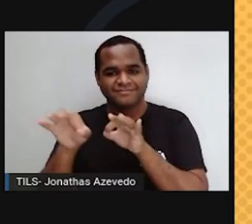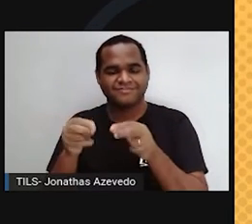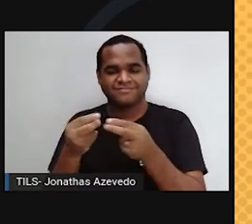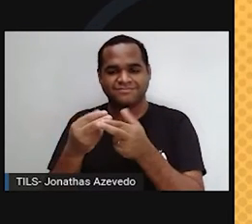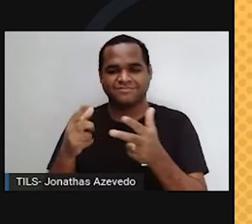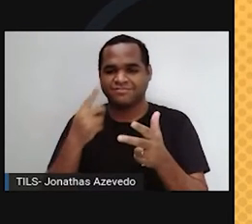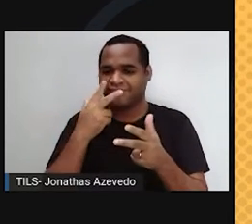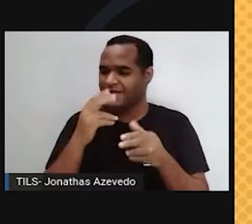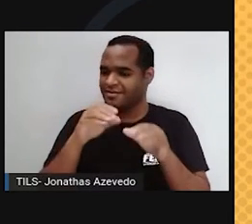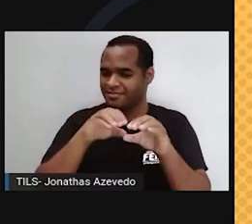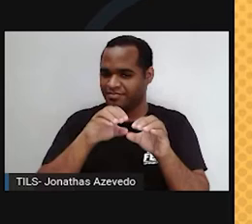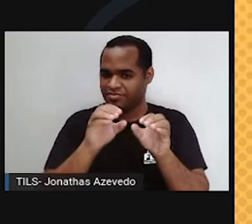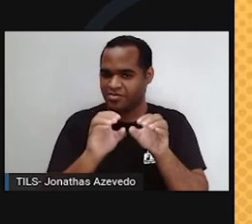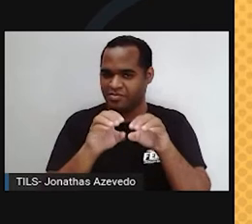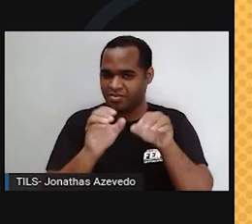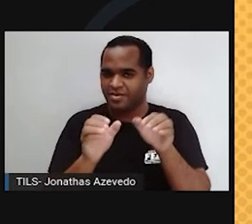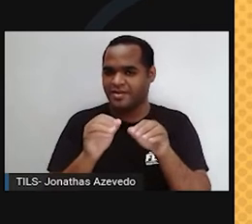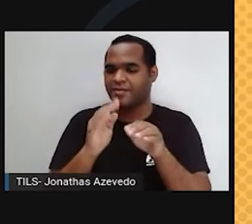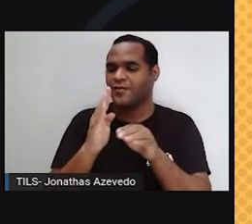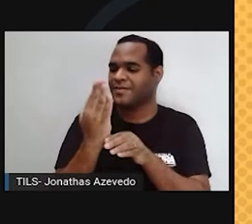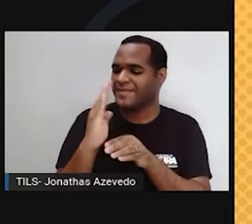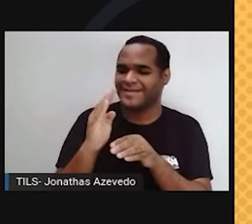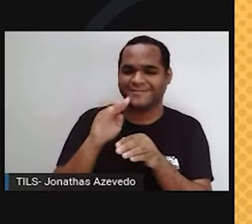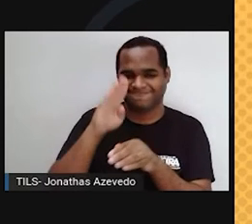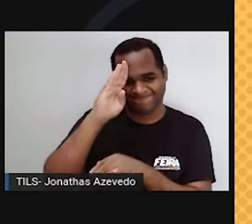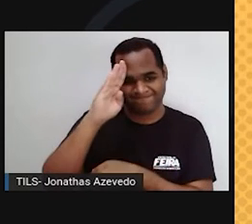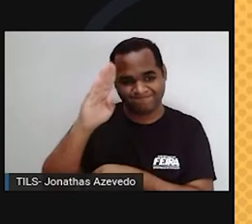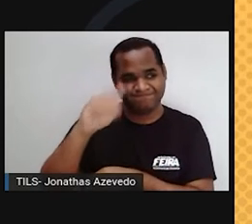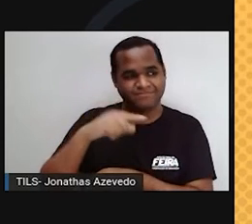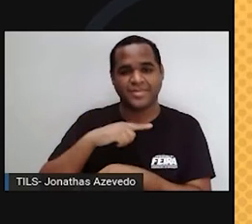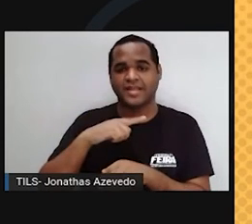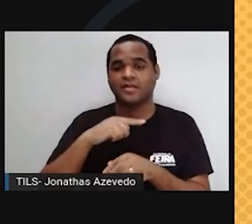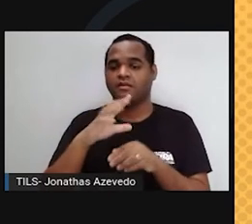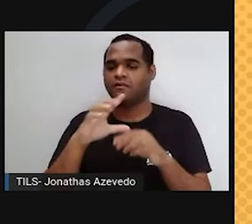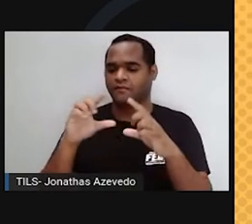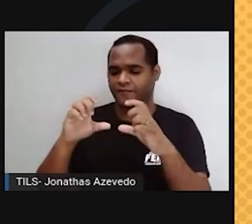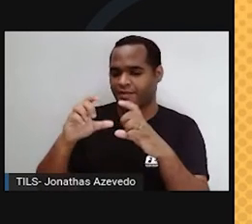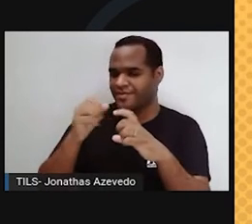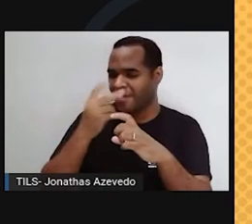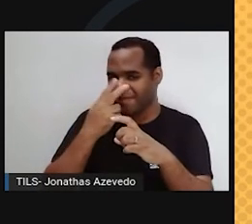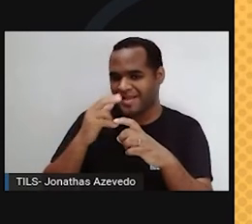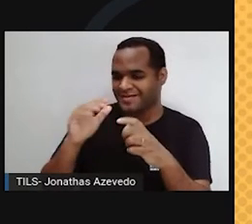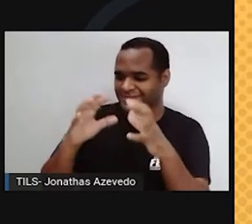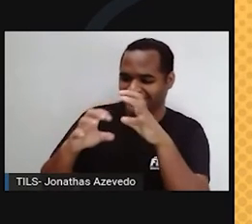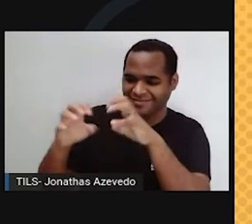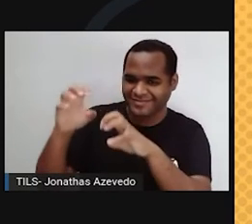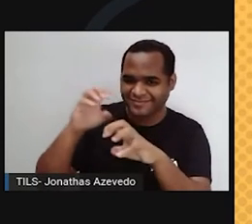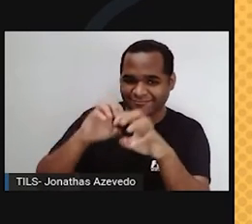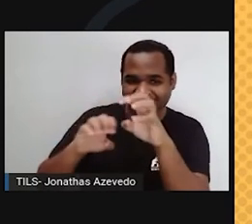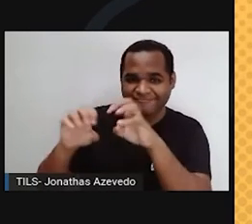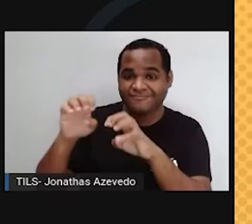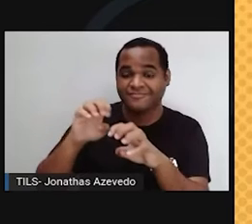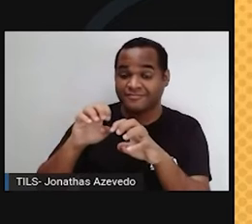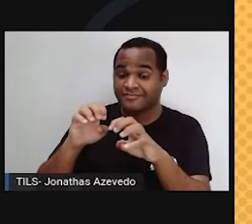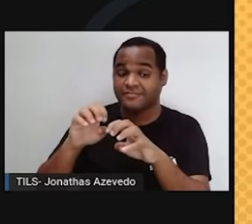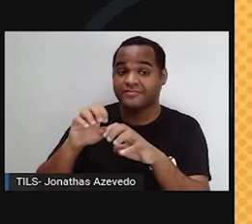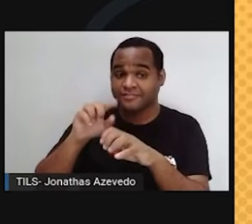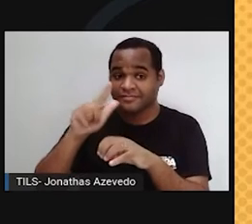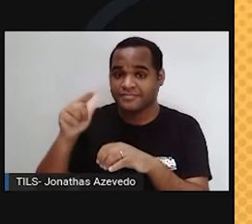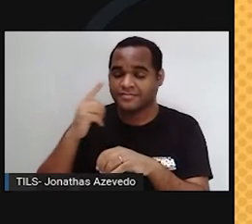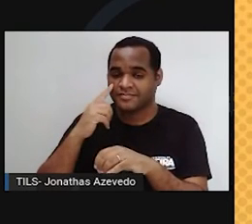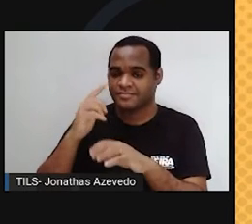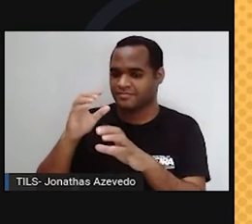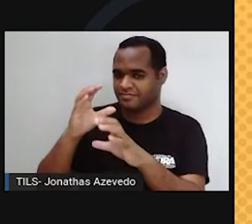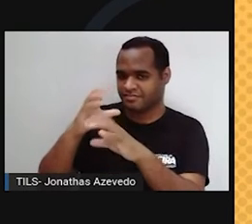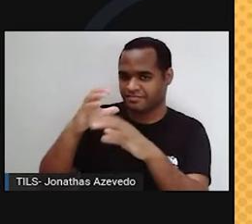curvatura de seu espelho principal, o que fazia com que as imagens ficassem borradas. Telescópios como o